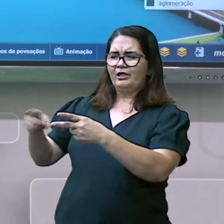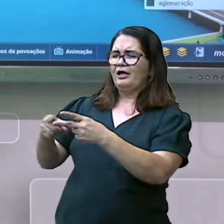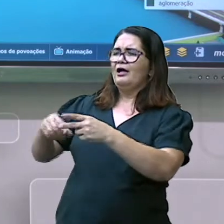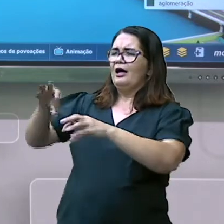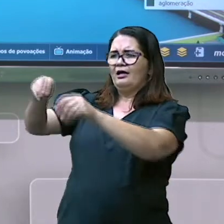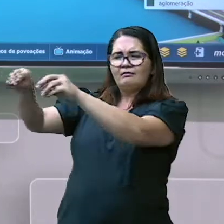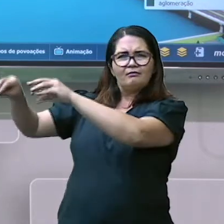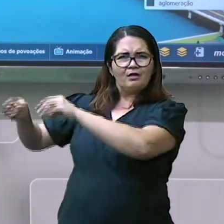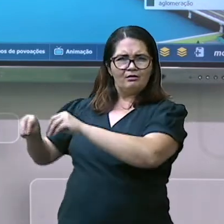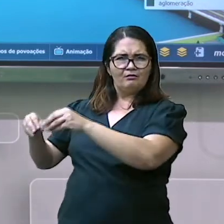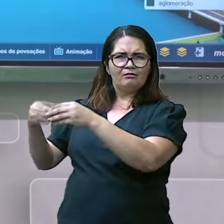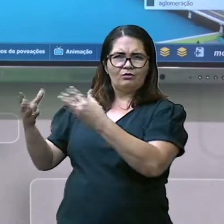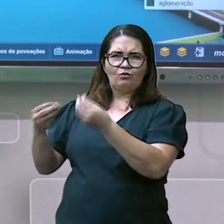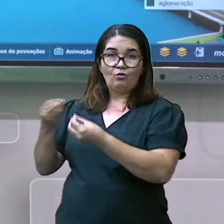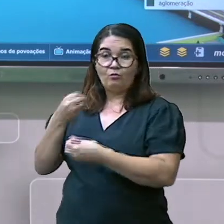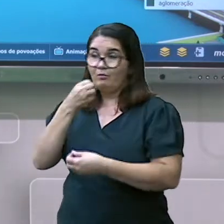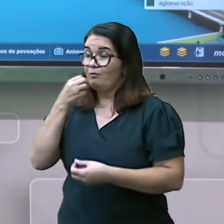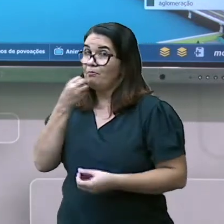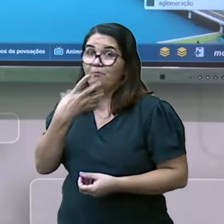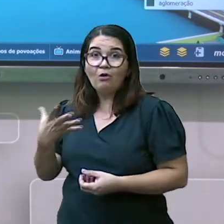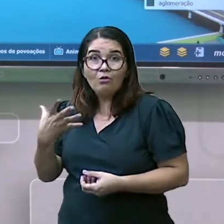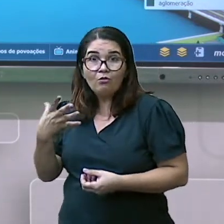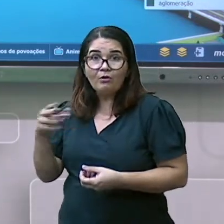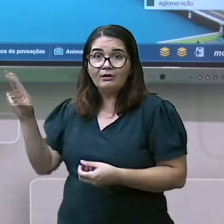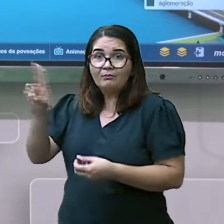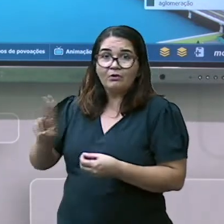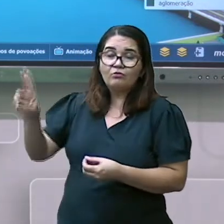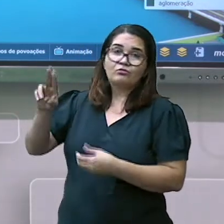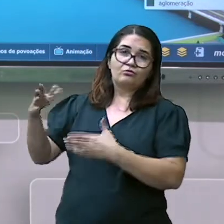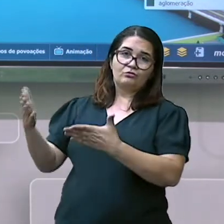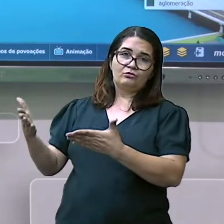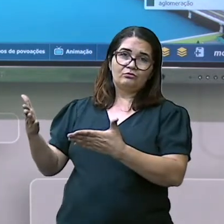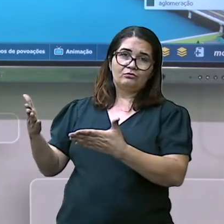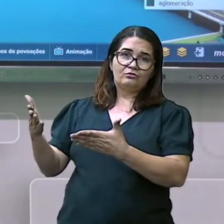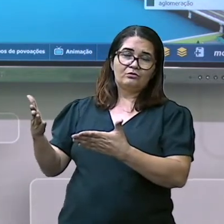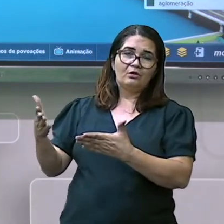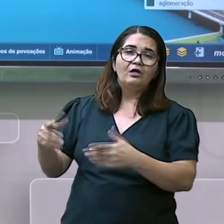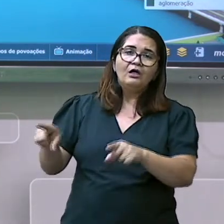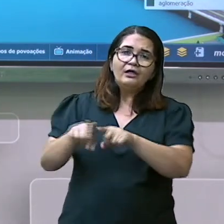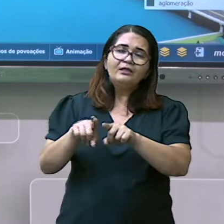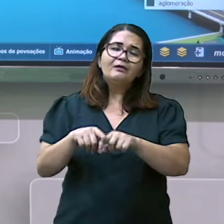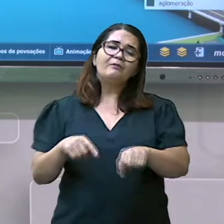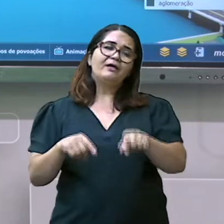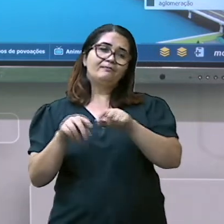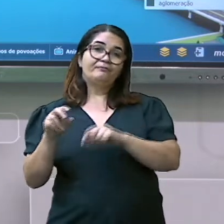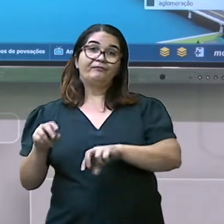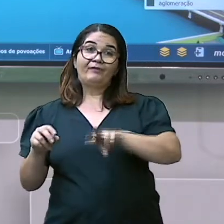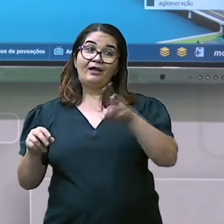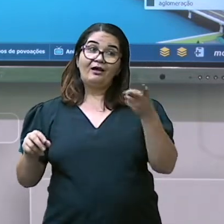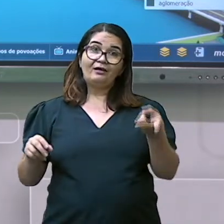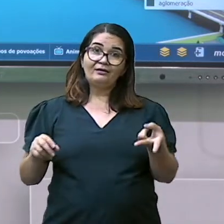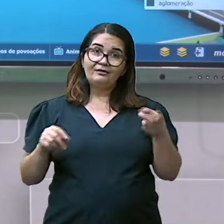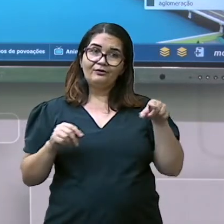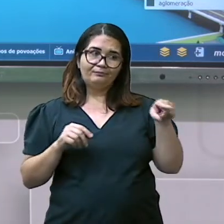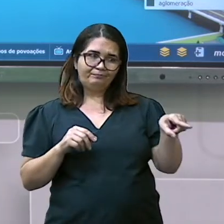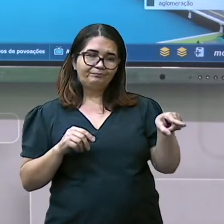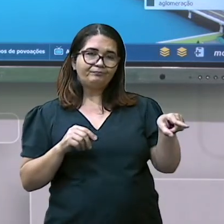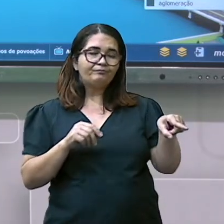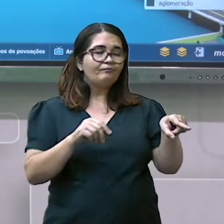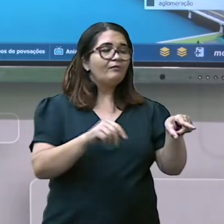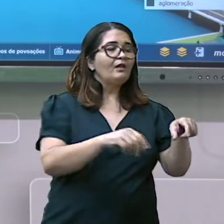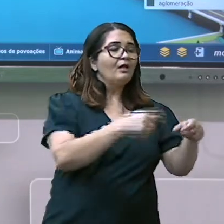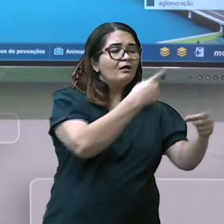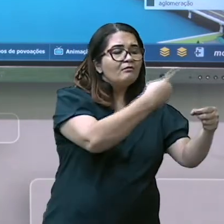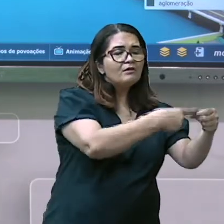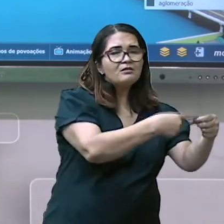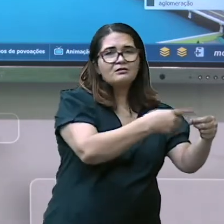mas esse processo está acontecendo de forma muito rápida